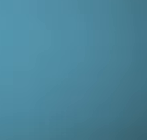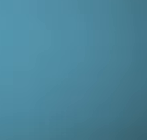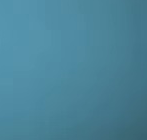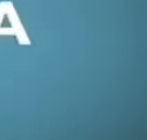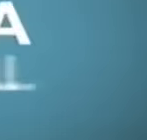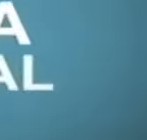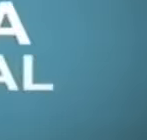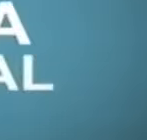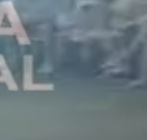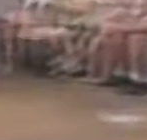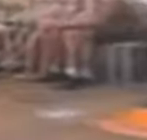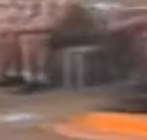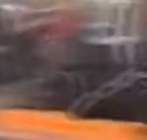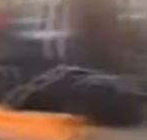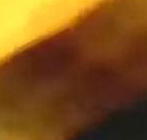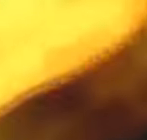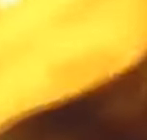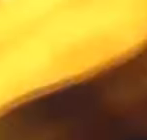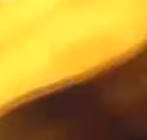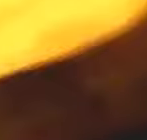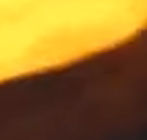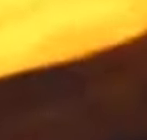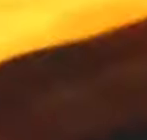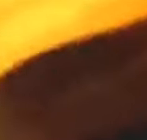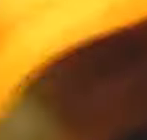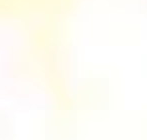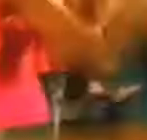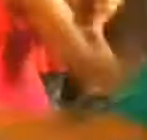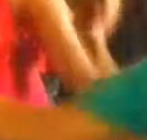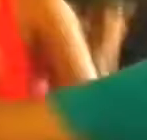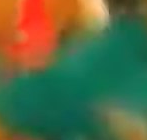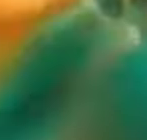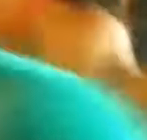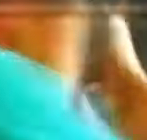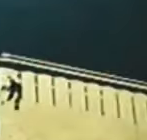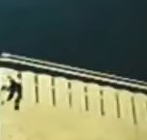E na Janela Cultural, um carinho especial para a cultura brasileira.